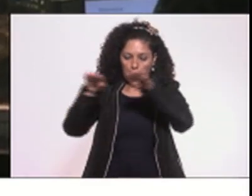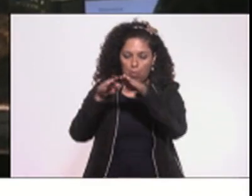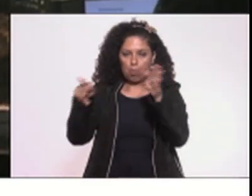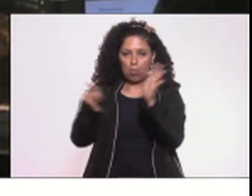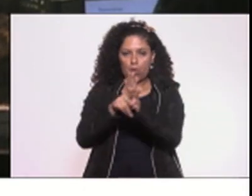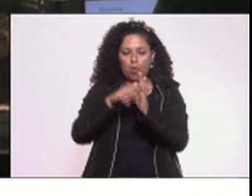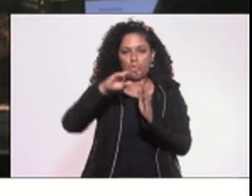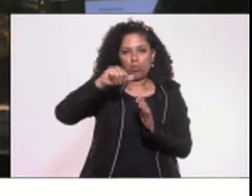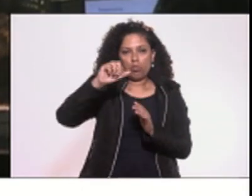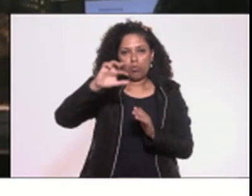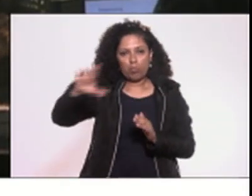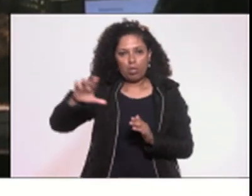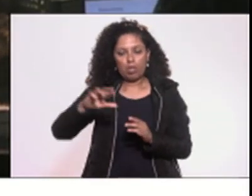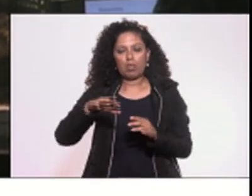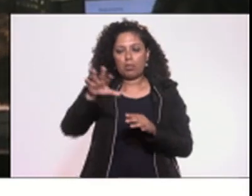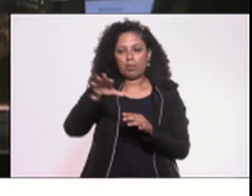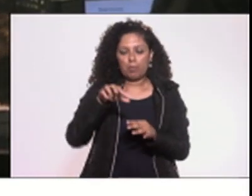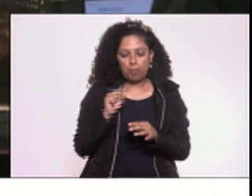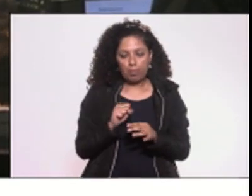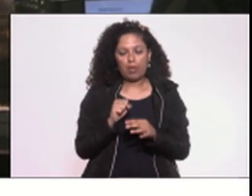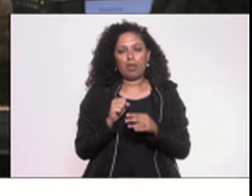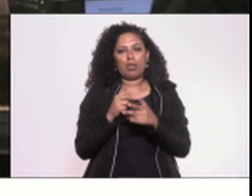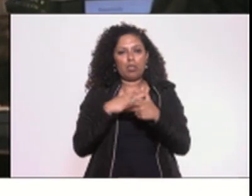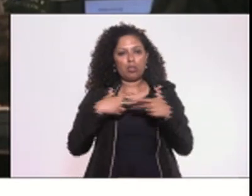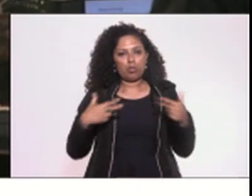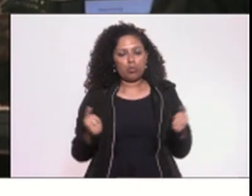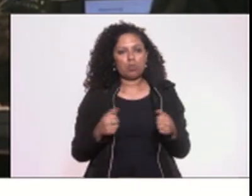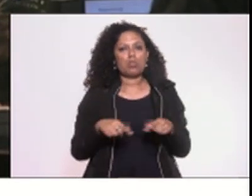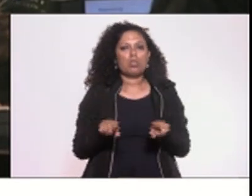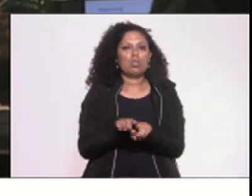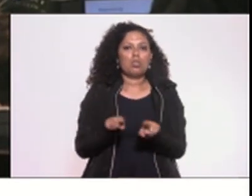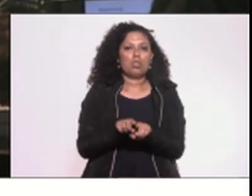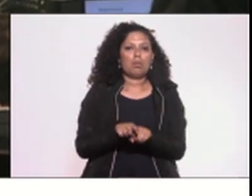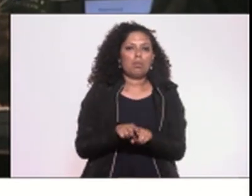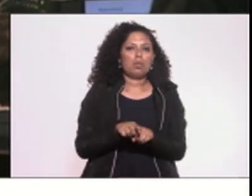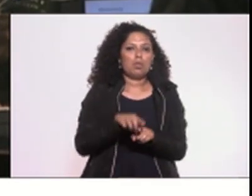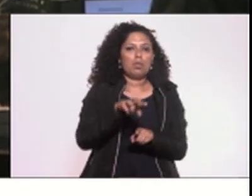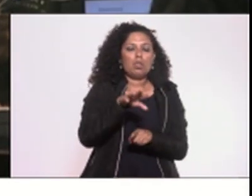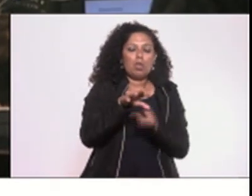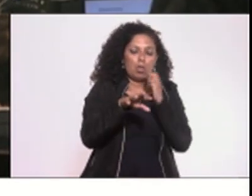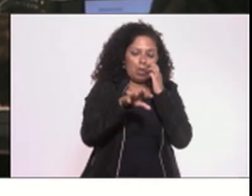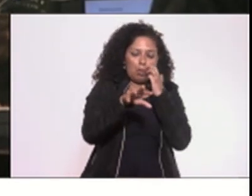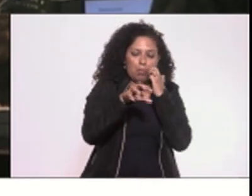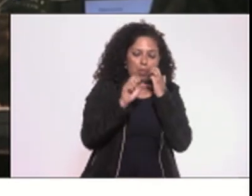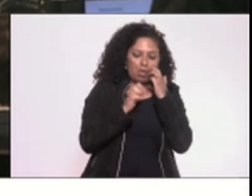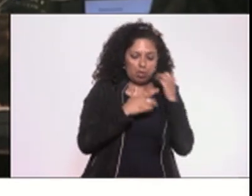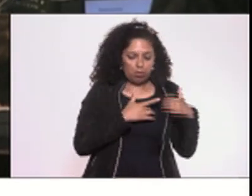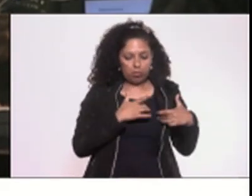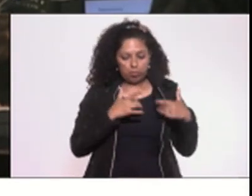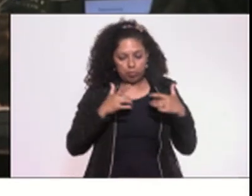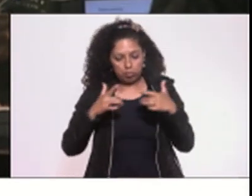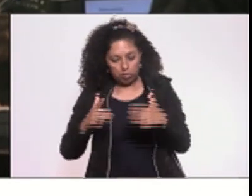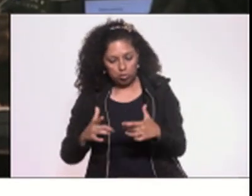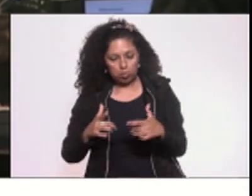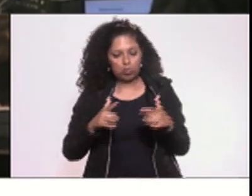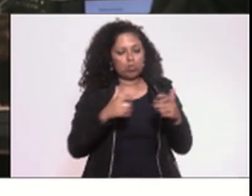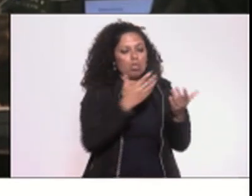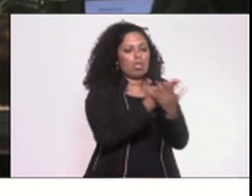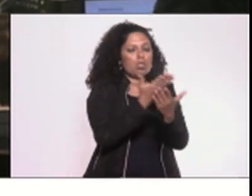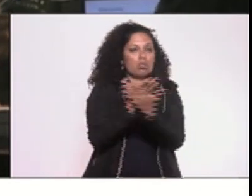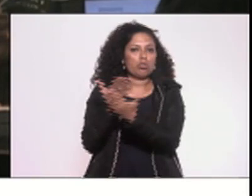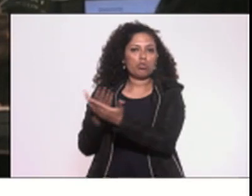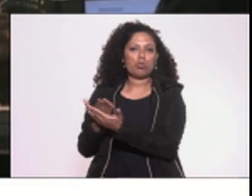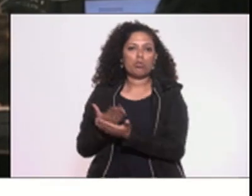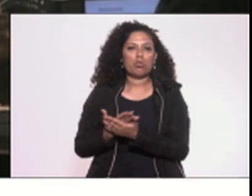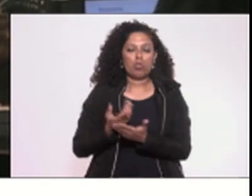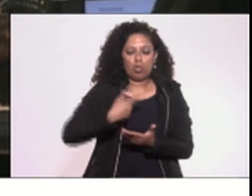aplicadas. PEV de coleta do tipo caçamba e PEV de coleta voluntária para ser colocadas em escolas, tá?